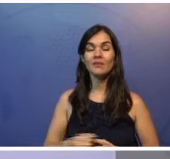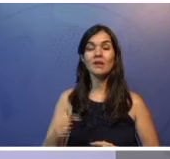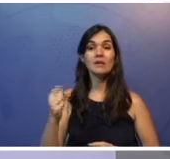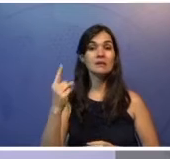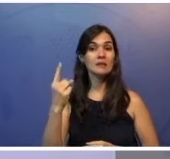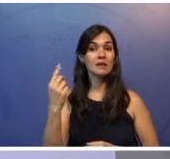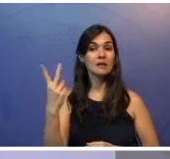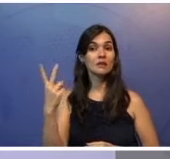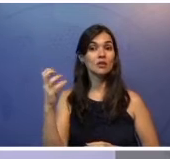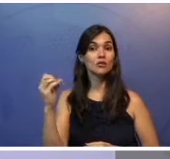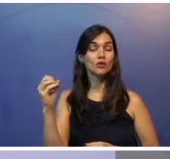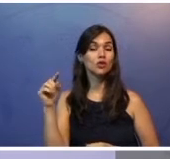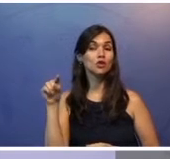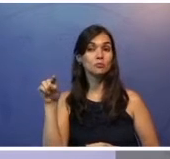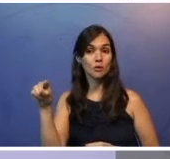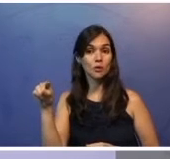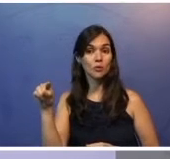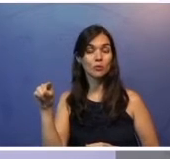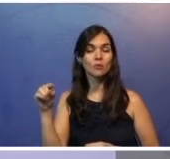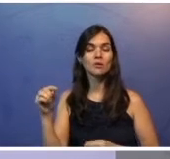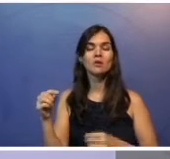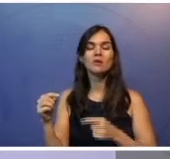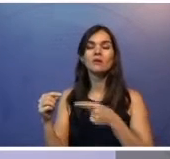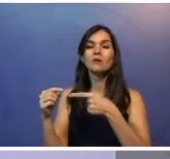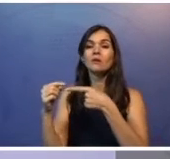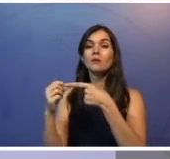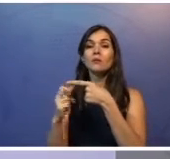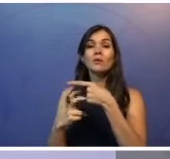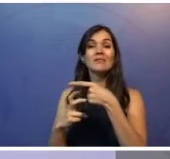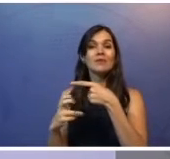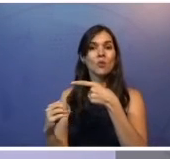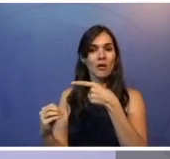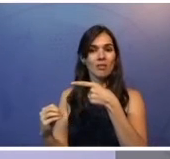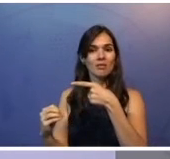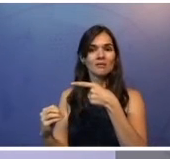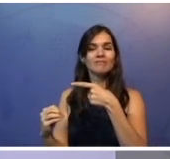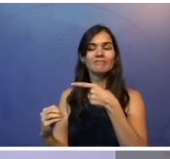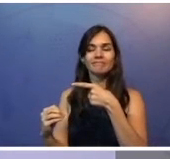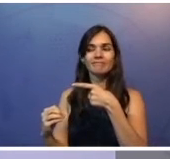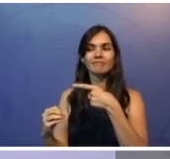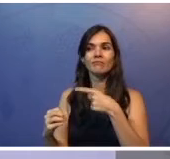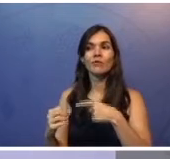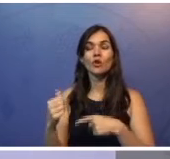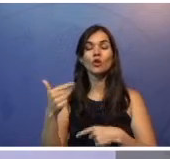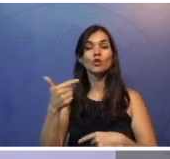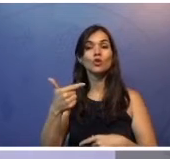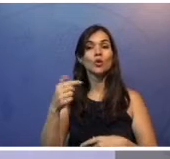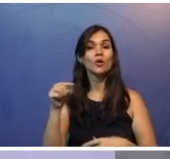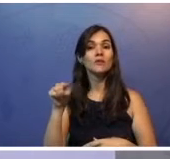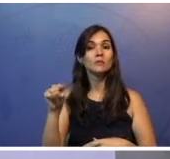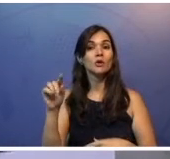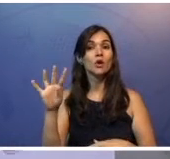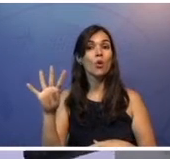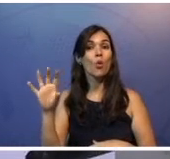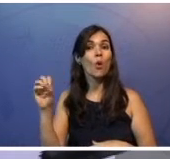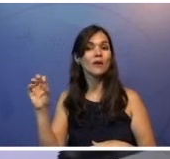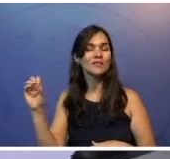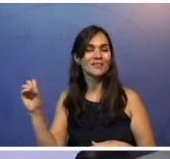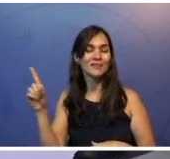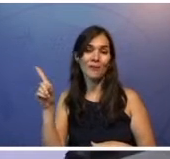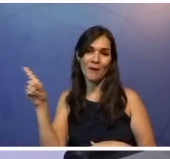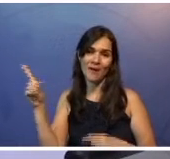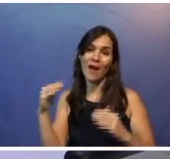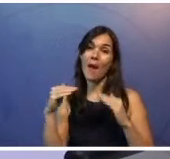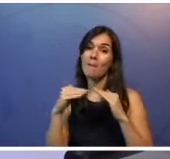120 mil dividido por 50 e da 2400s a média